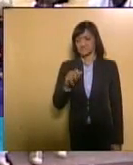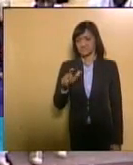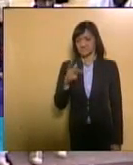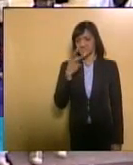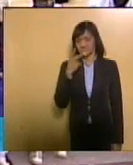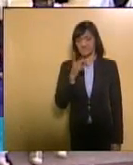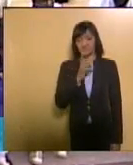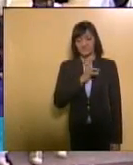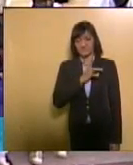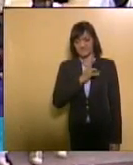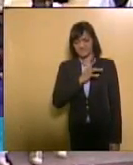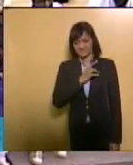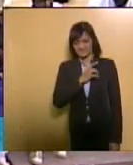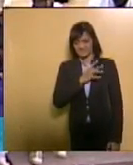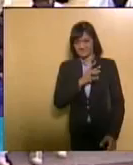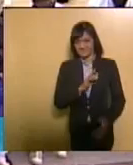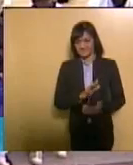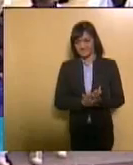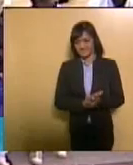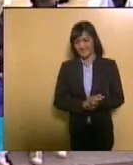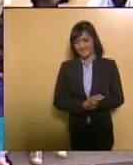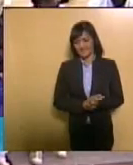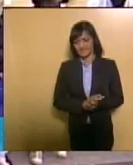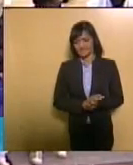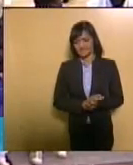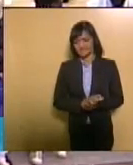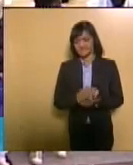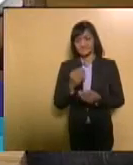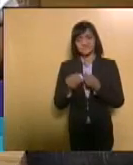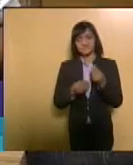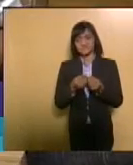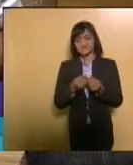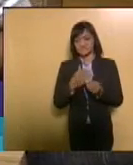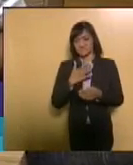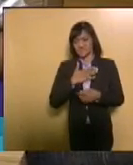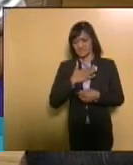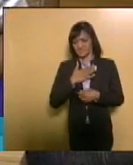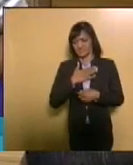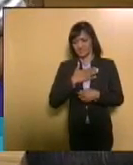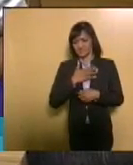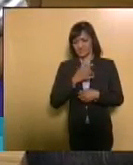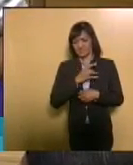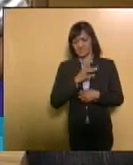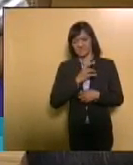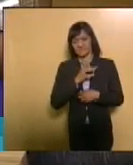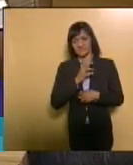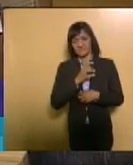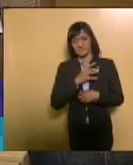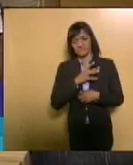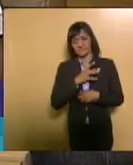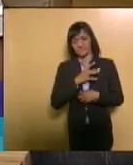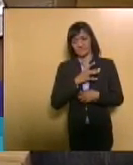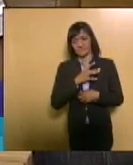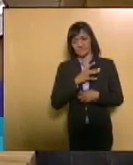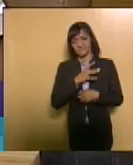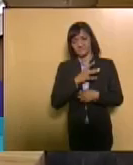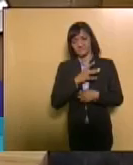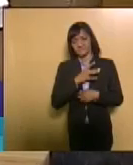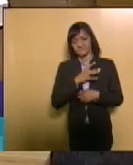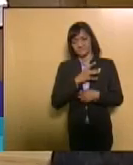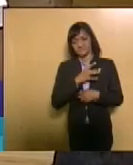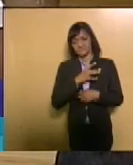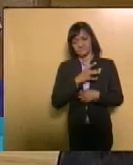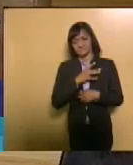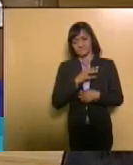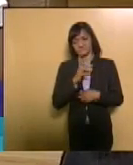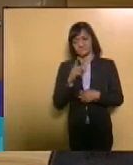o medo assim ver alguma coisa sobre o medo assim meu meu medo maior é quando a gente tem eh